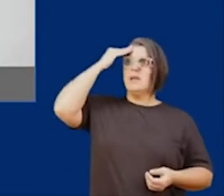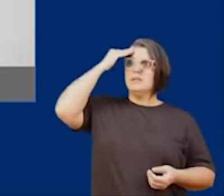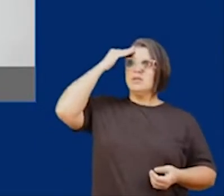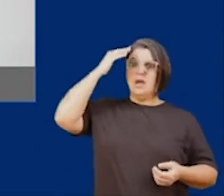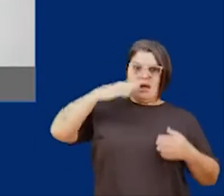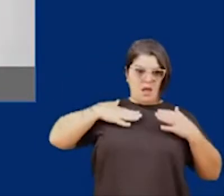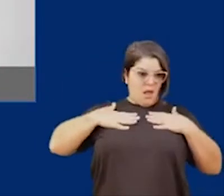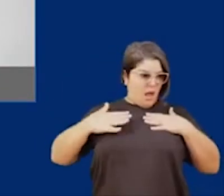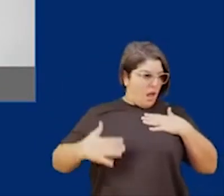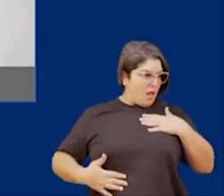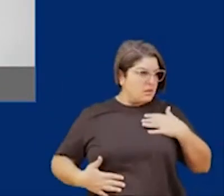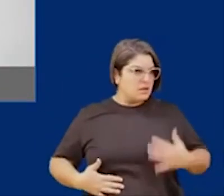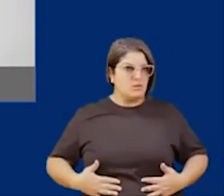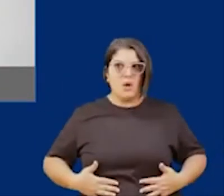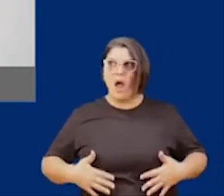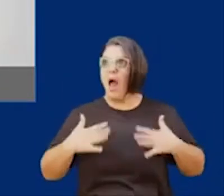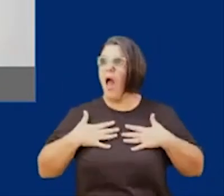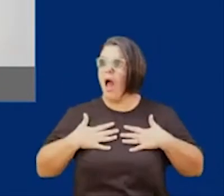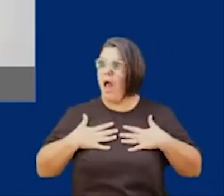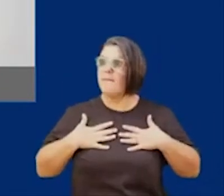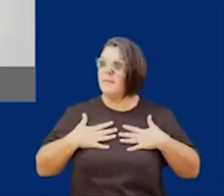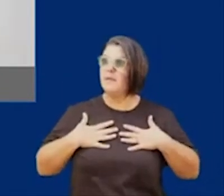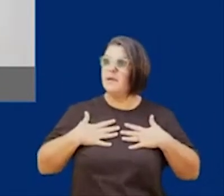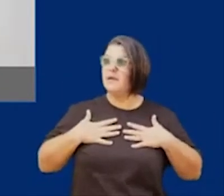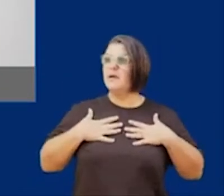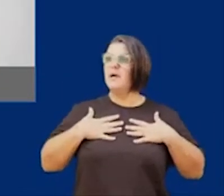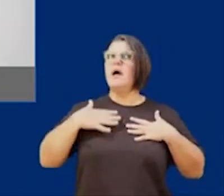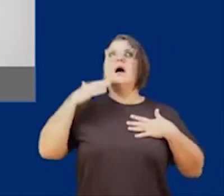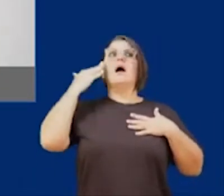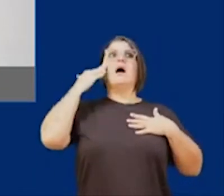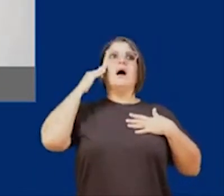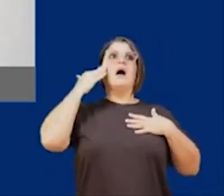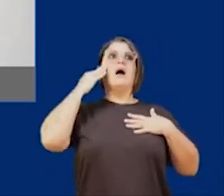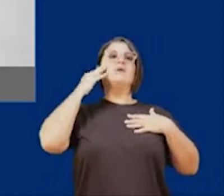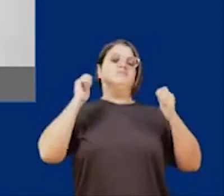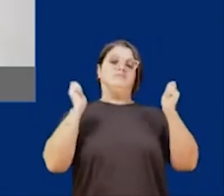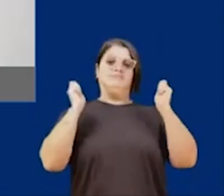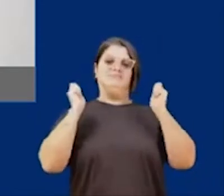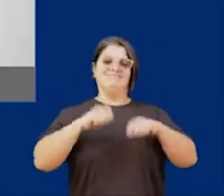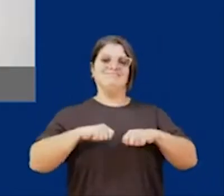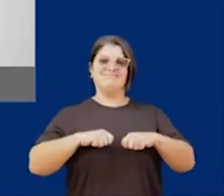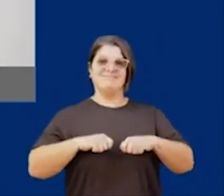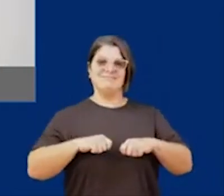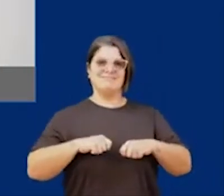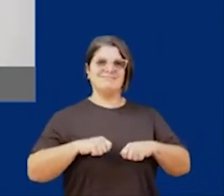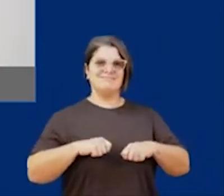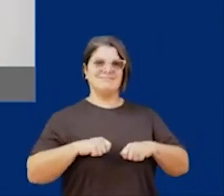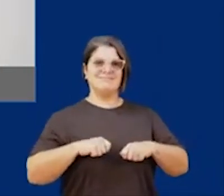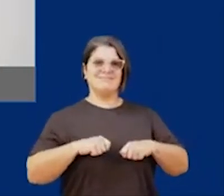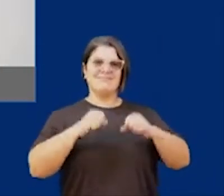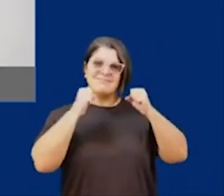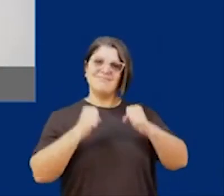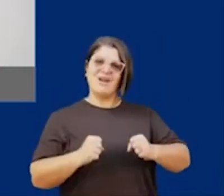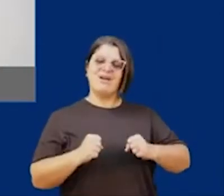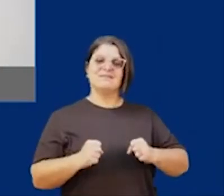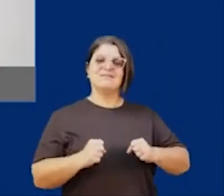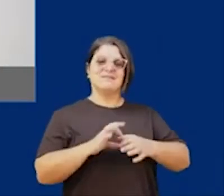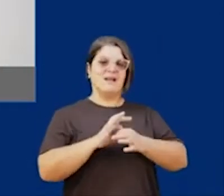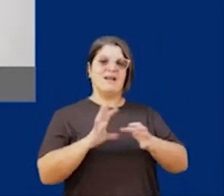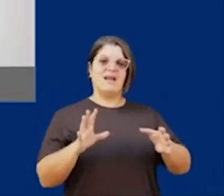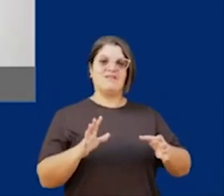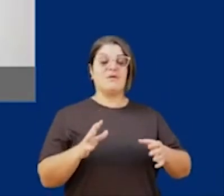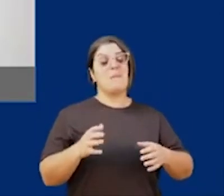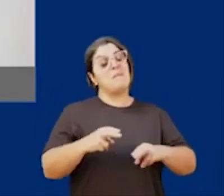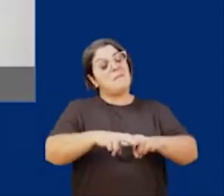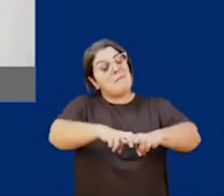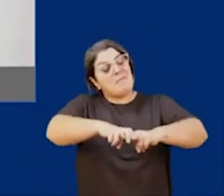ela, é dela, então ela pode, mas eu posso mesmo, por isso que aí entram as informações.